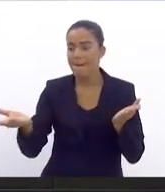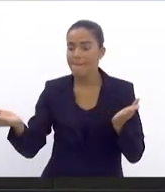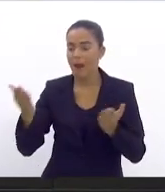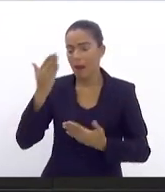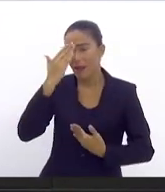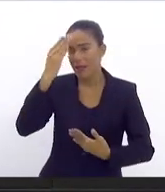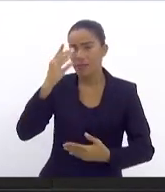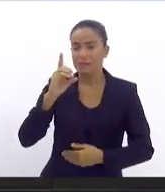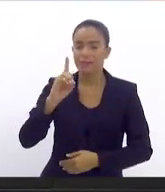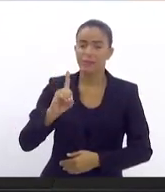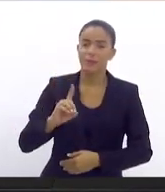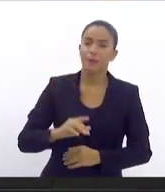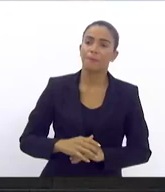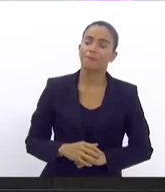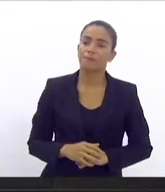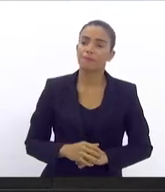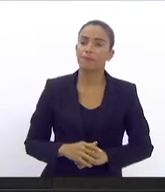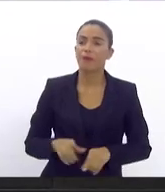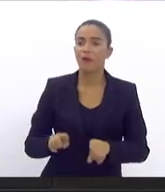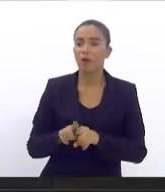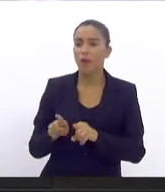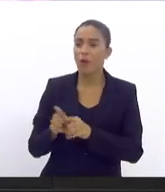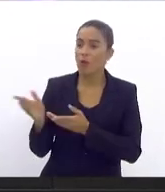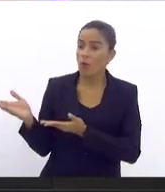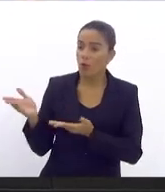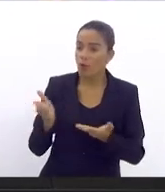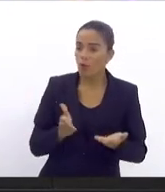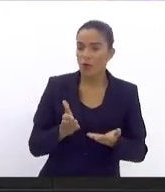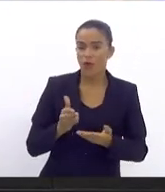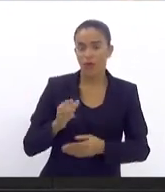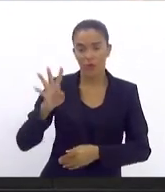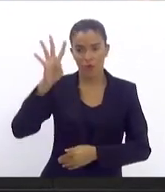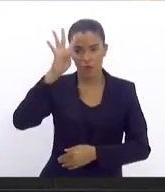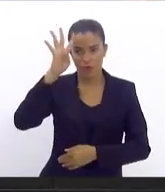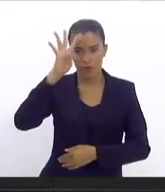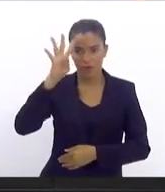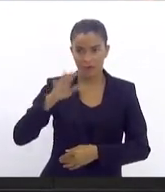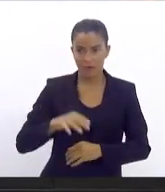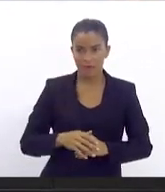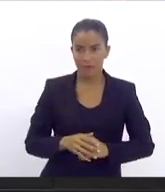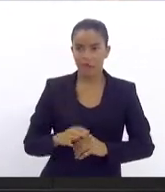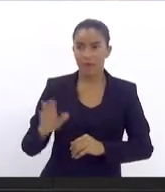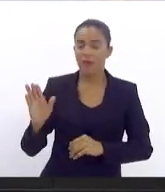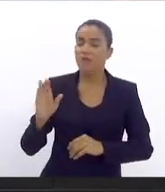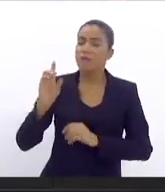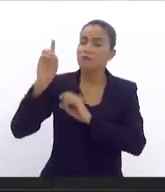todos. Declaro encerrada a sessão, convocando para a próxima quarta-feira.